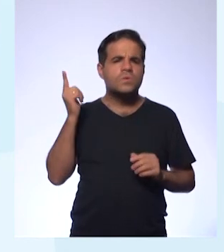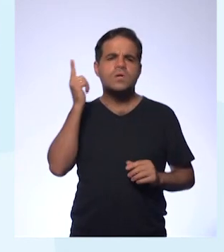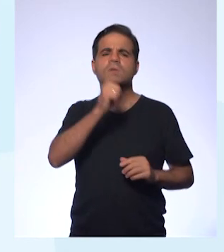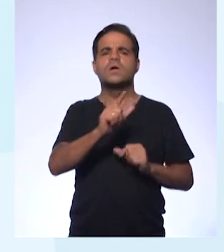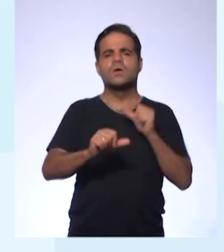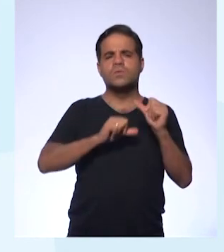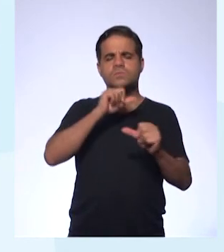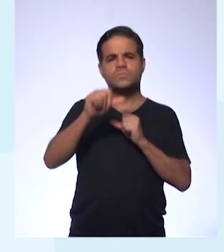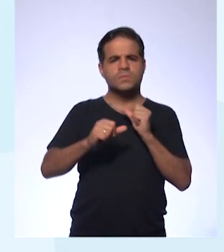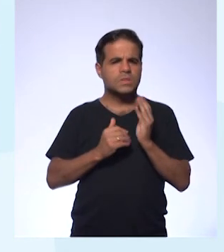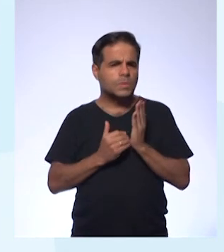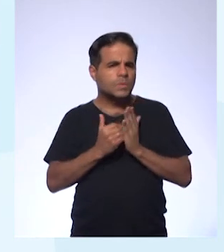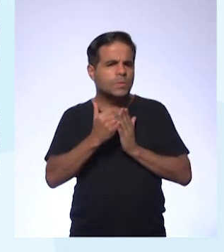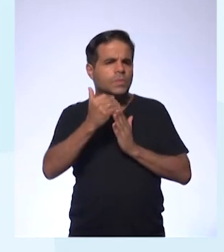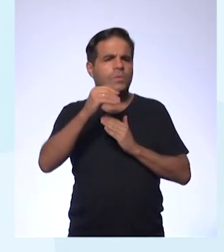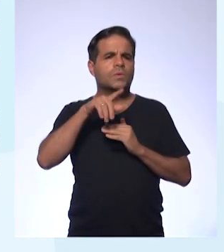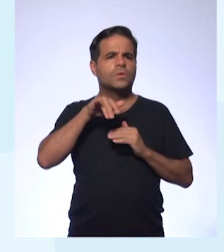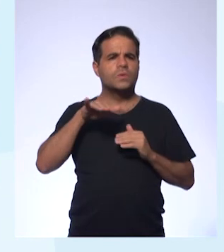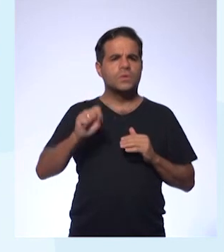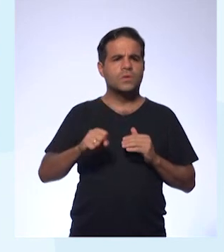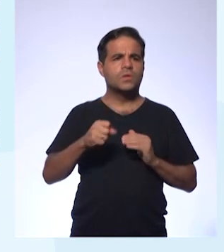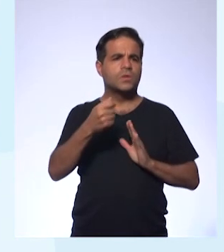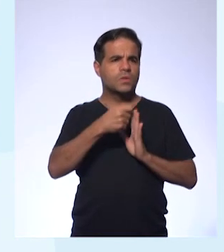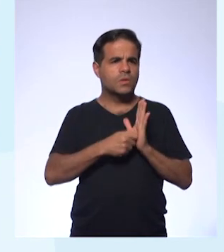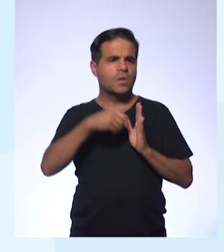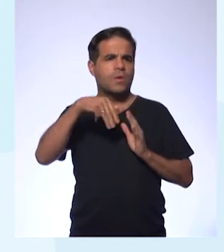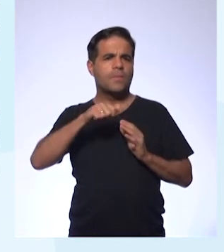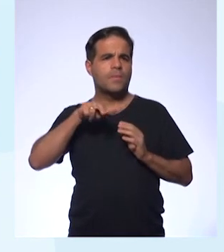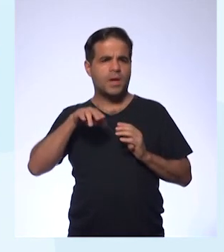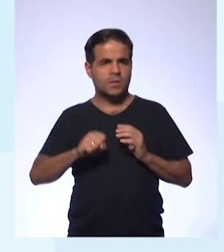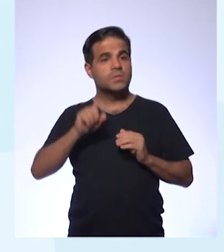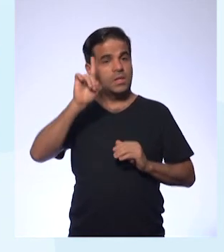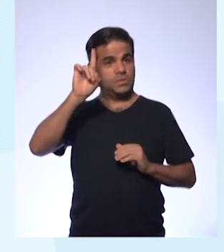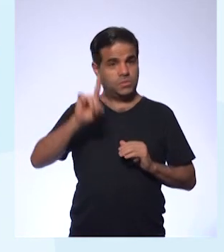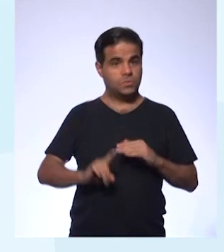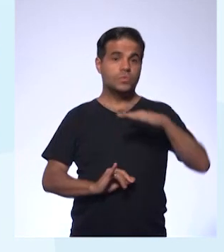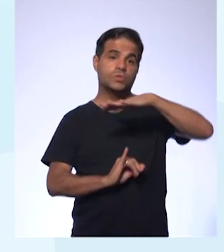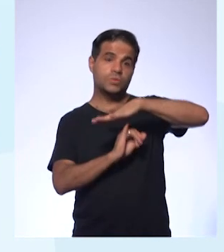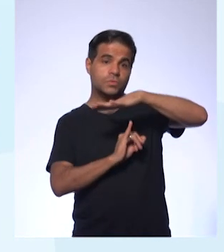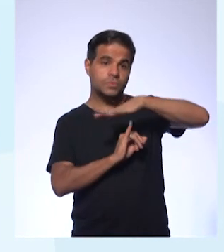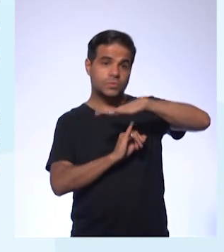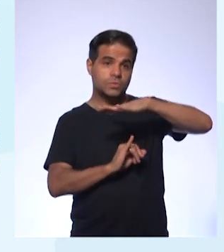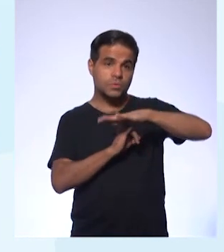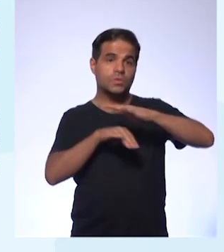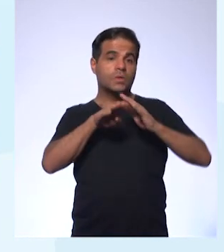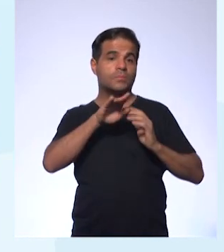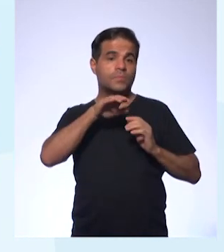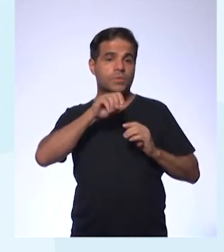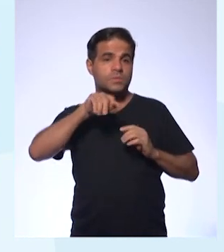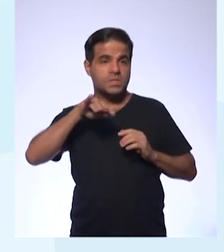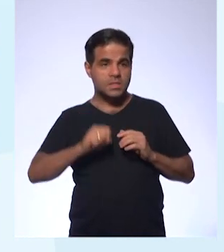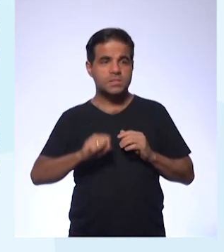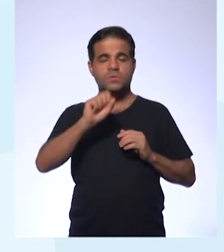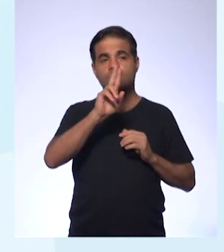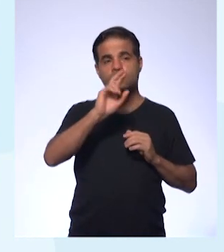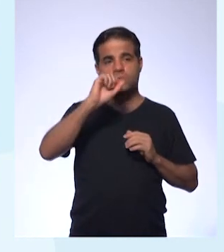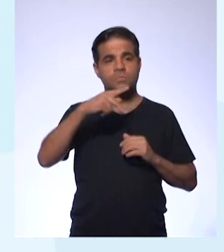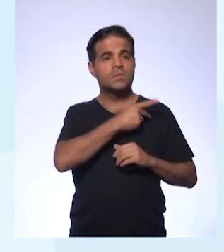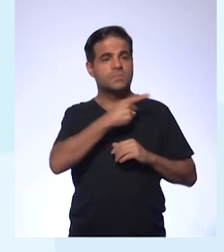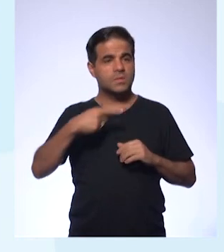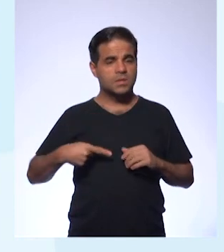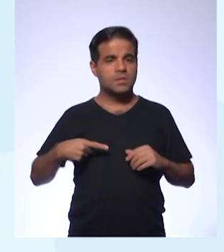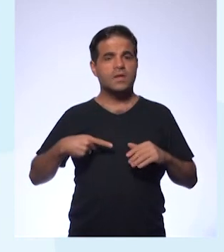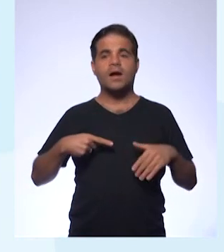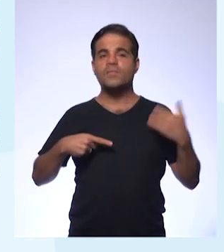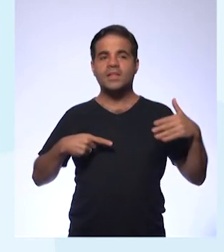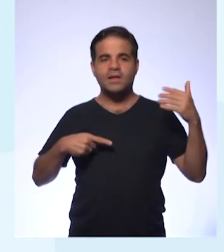mudanças climáticas? Por Marcus Buckeridge, que é diretor do Instituto de Biociências da USP e presidente da